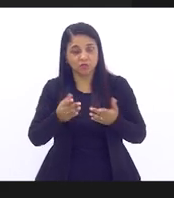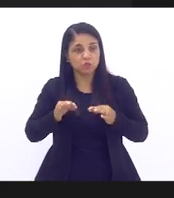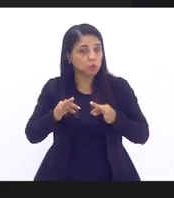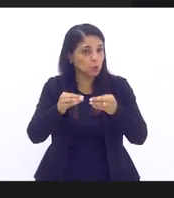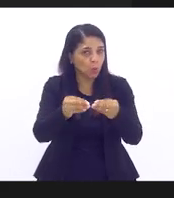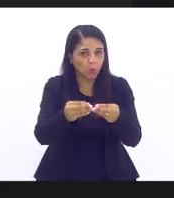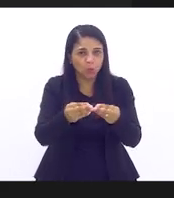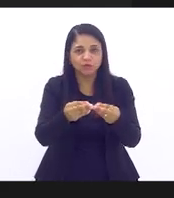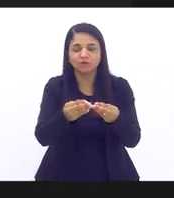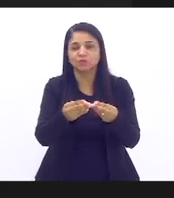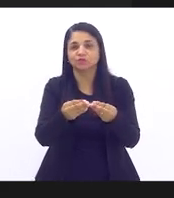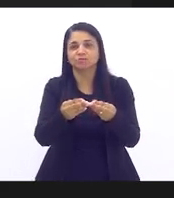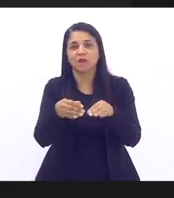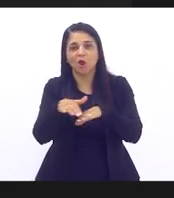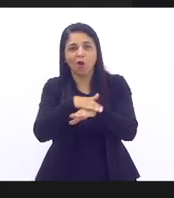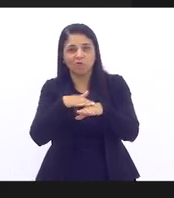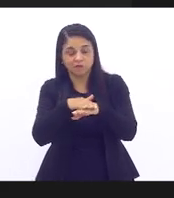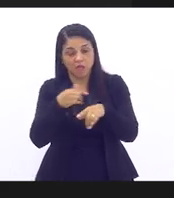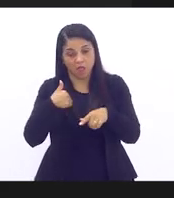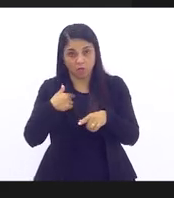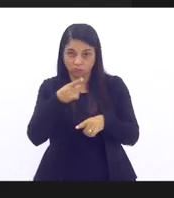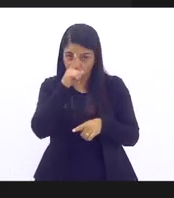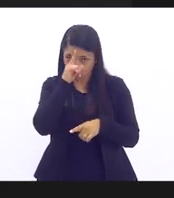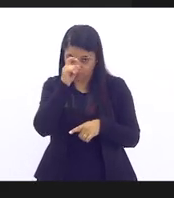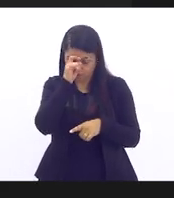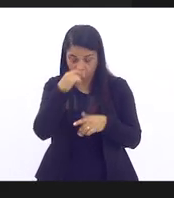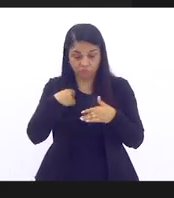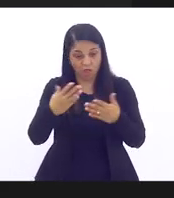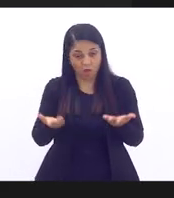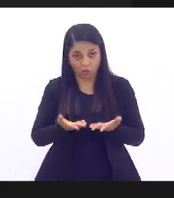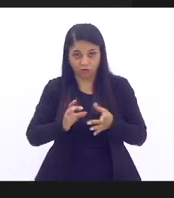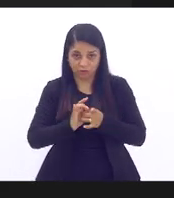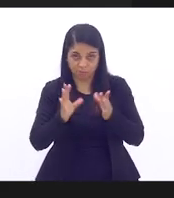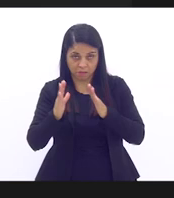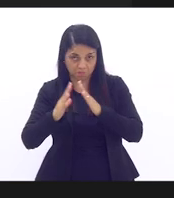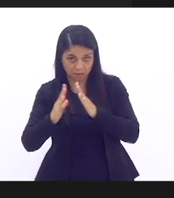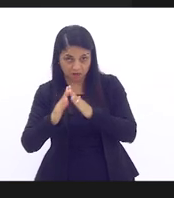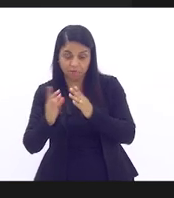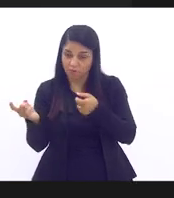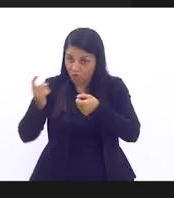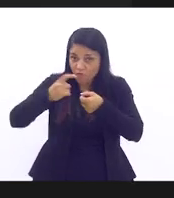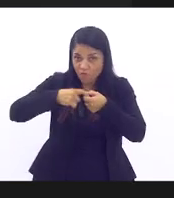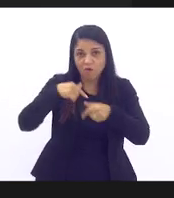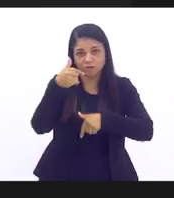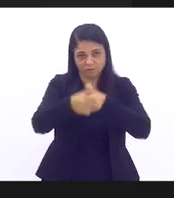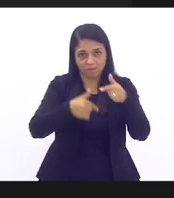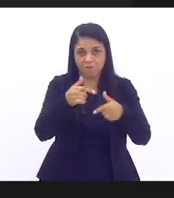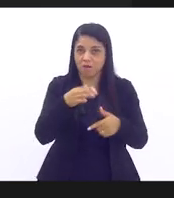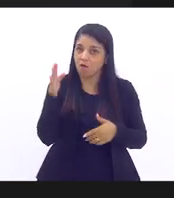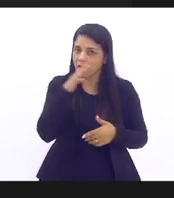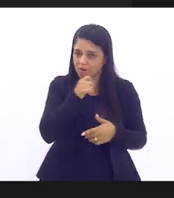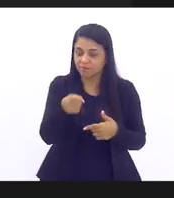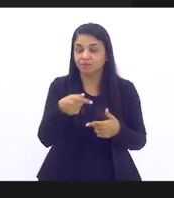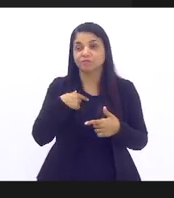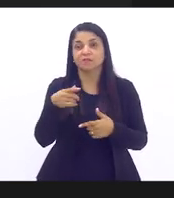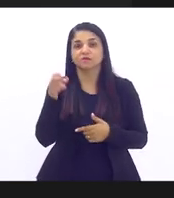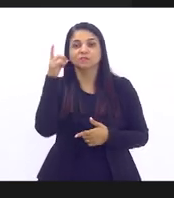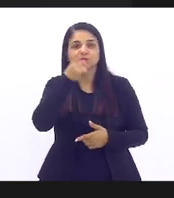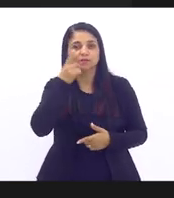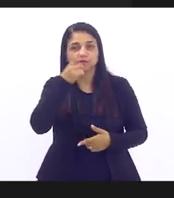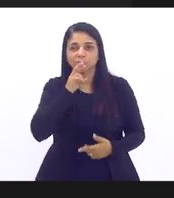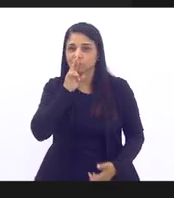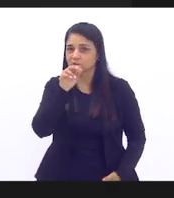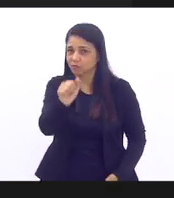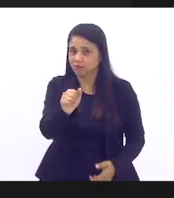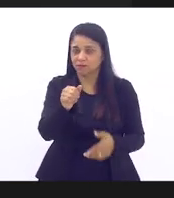todos sempre estou à disposição estou em recuperação voltar em breve e pode ter certeza Deputado Rodrigo Amorim que Preside essa